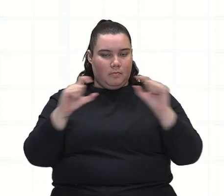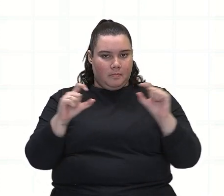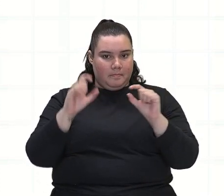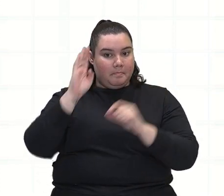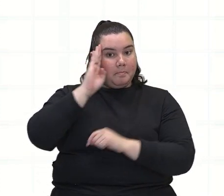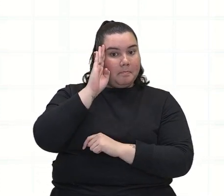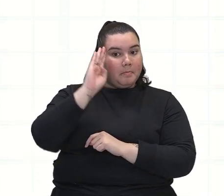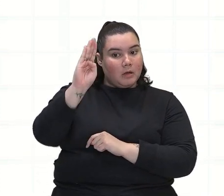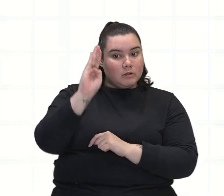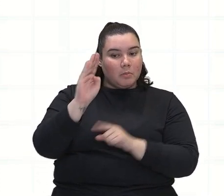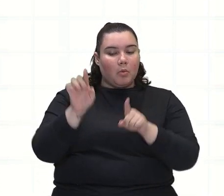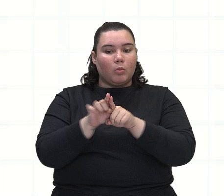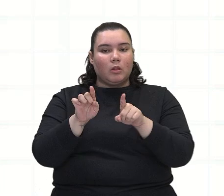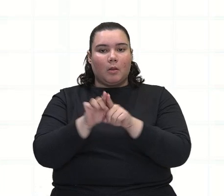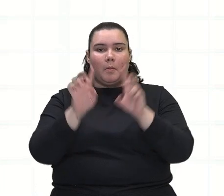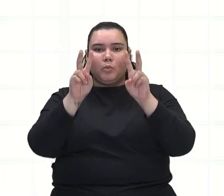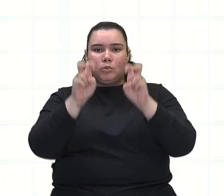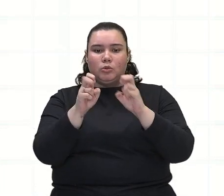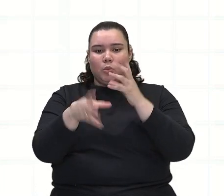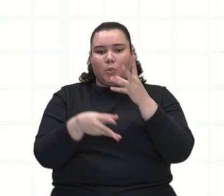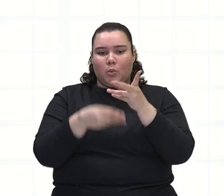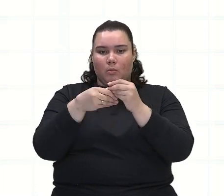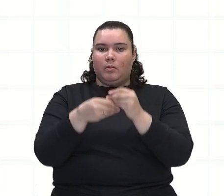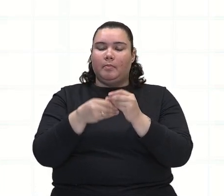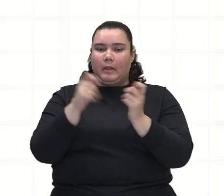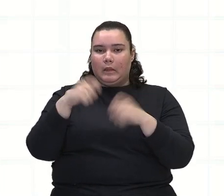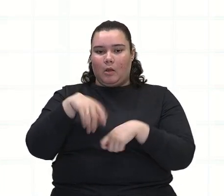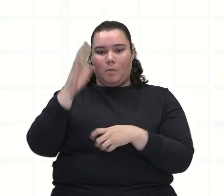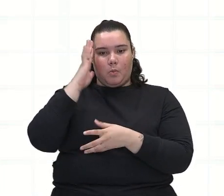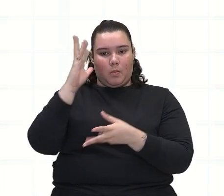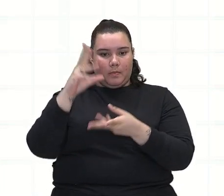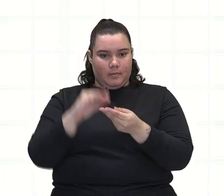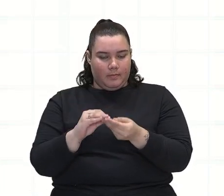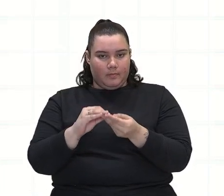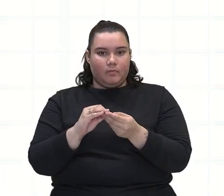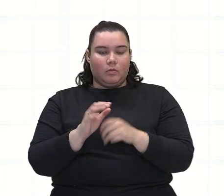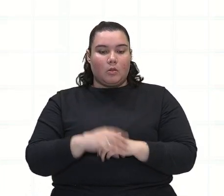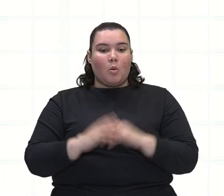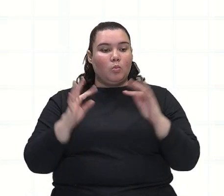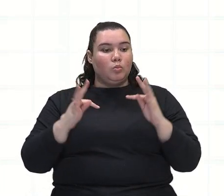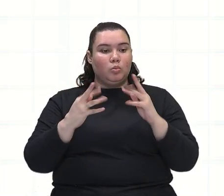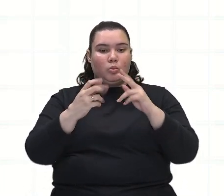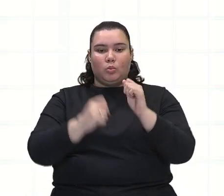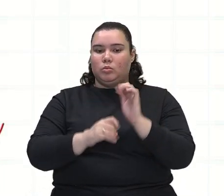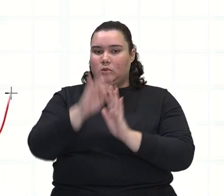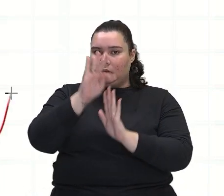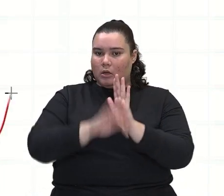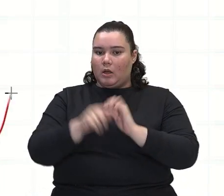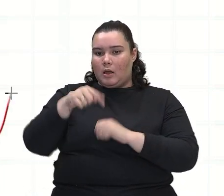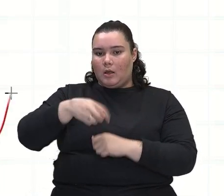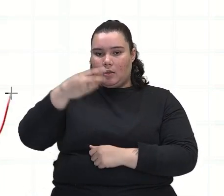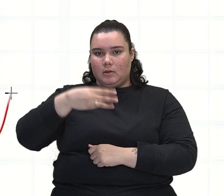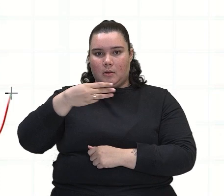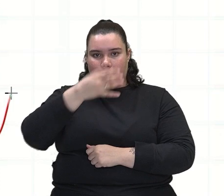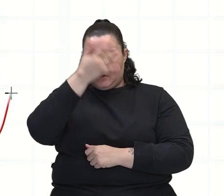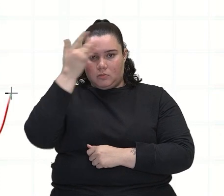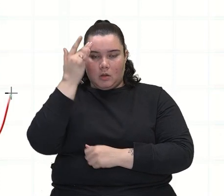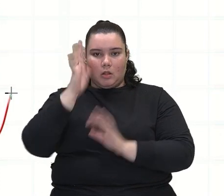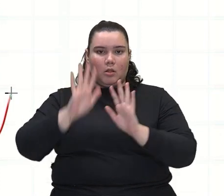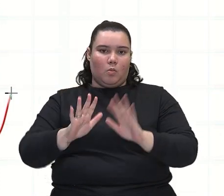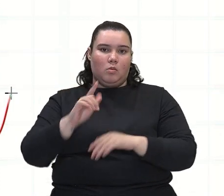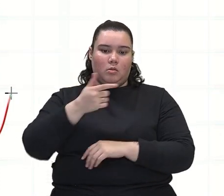título principal e um título auxiliar para lhe ajudar a entender do que se trata. E os textos são em terceira pessoa, não